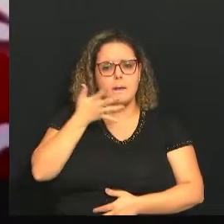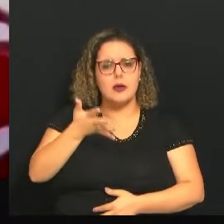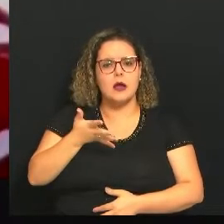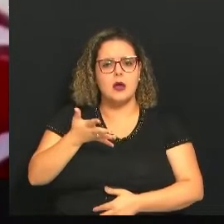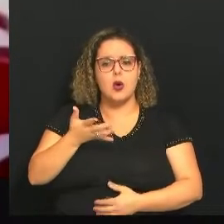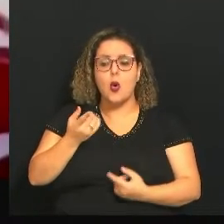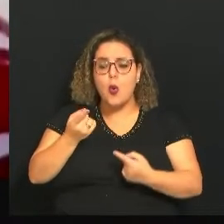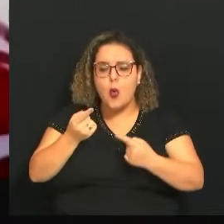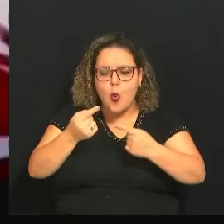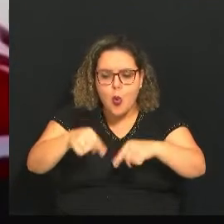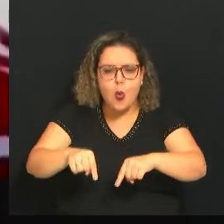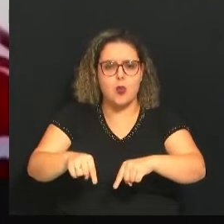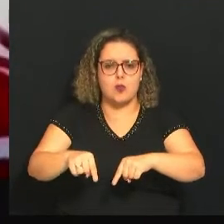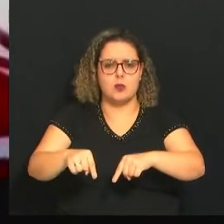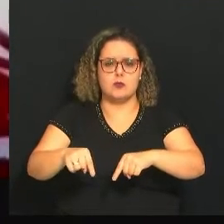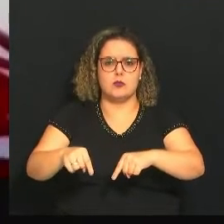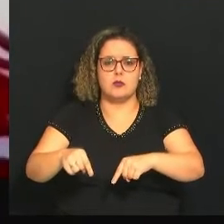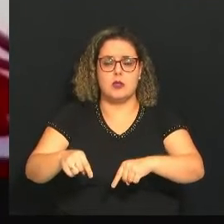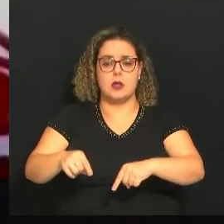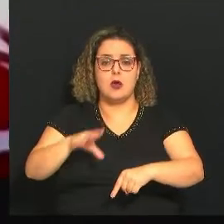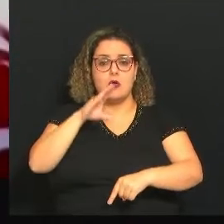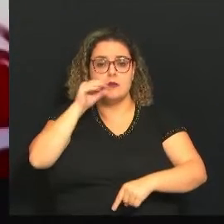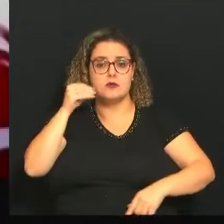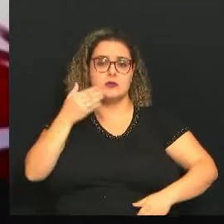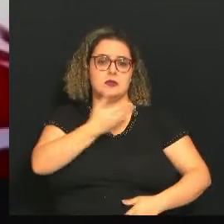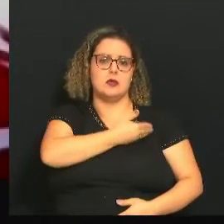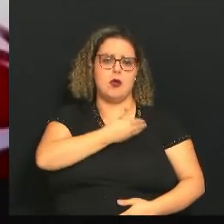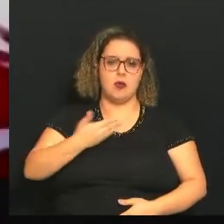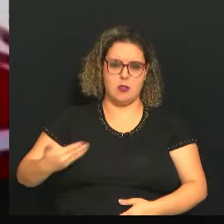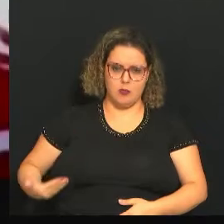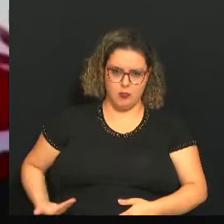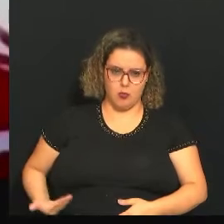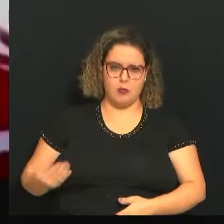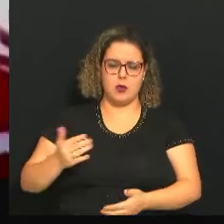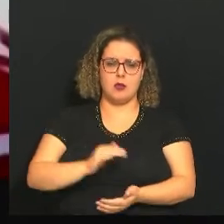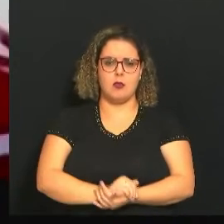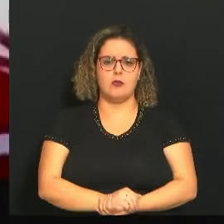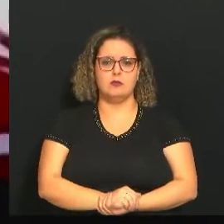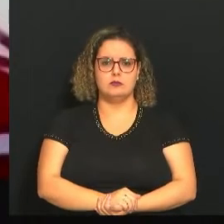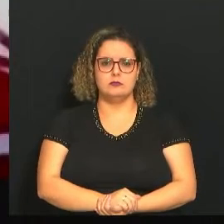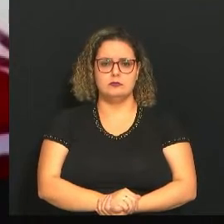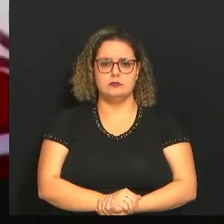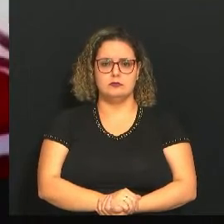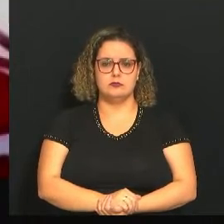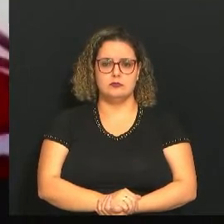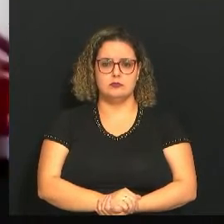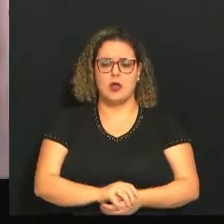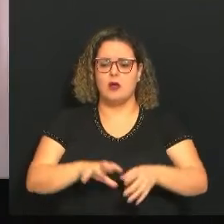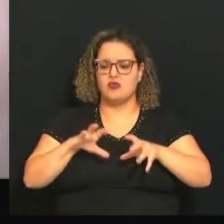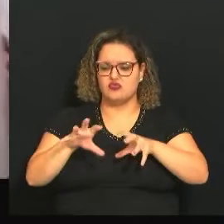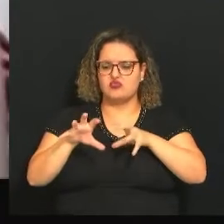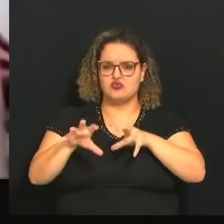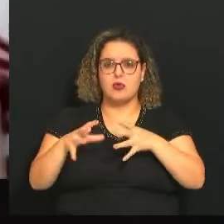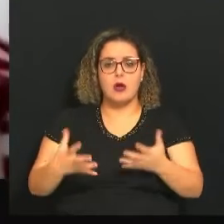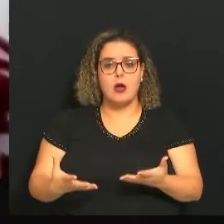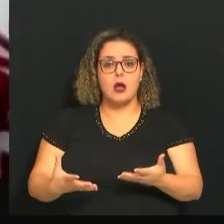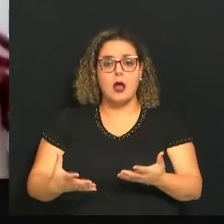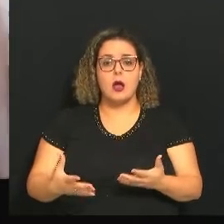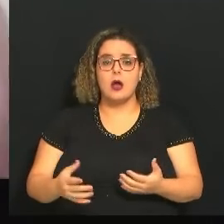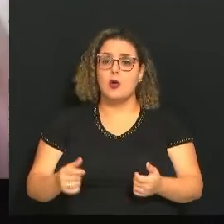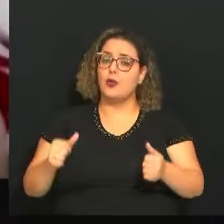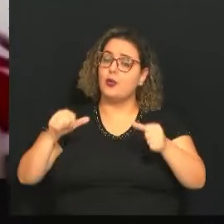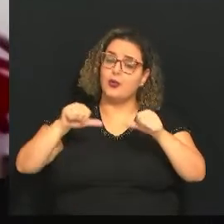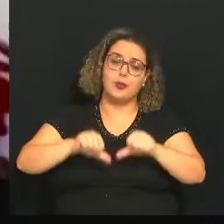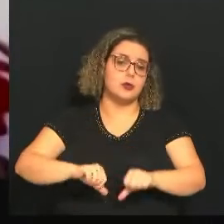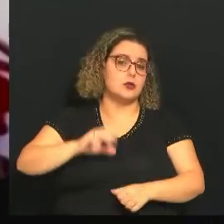tentar desvalorizar as carreiras, né? E esse ataque, o prejuízo é do cidadão, não